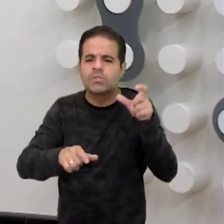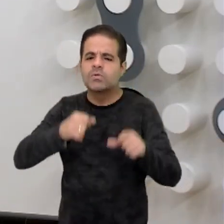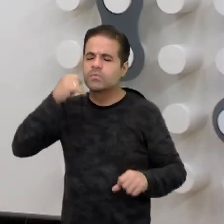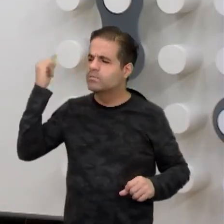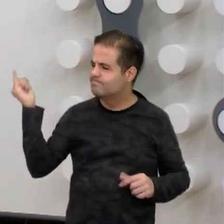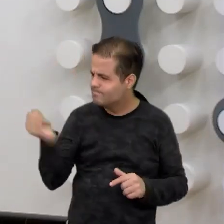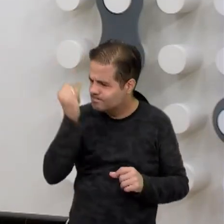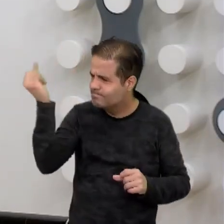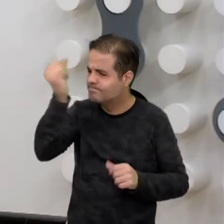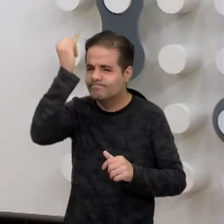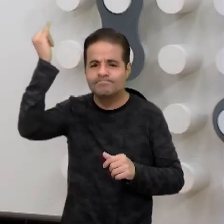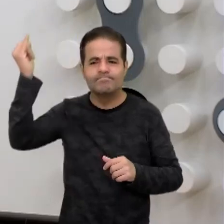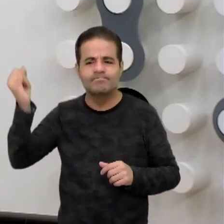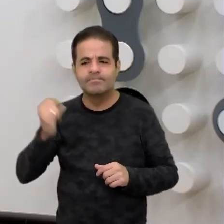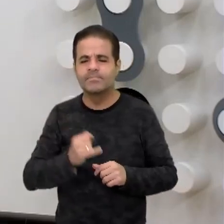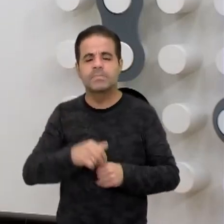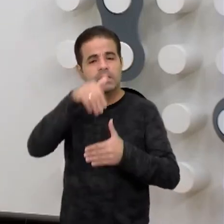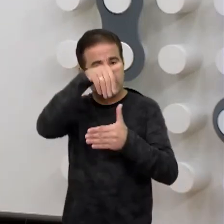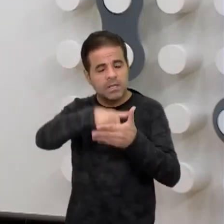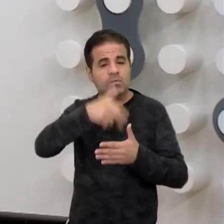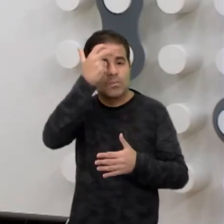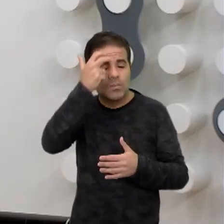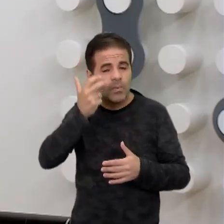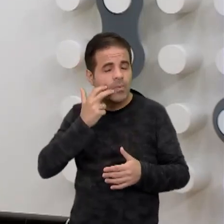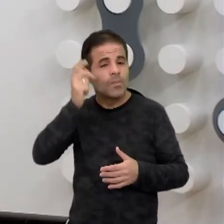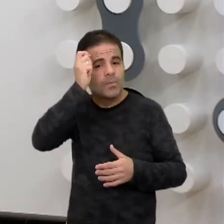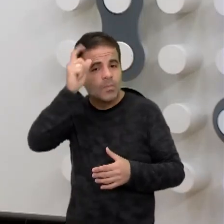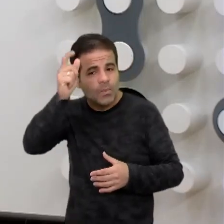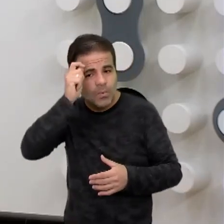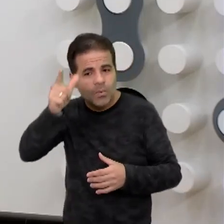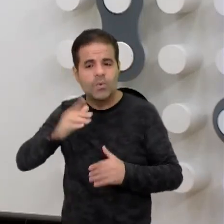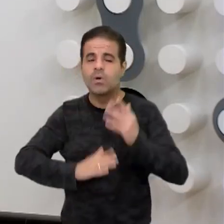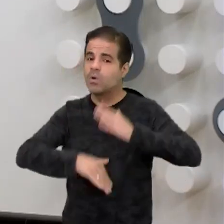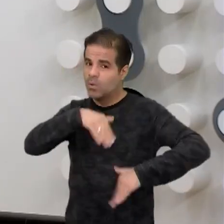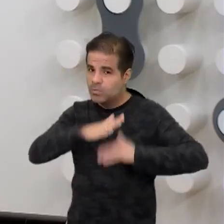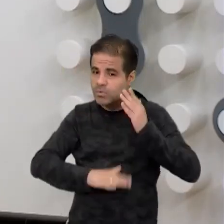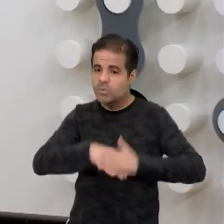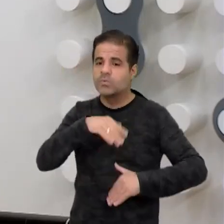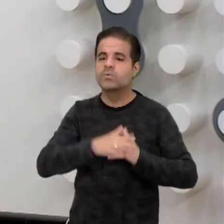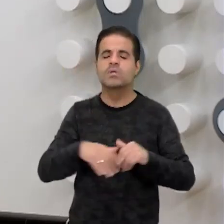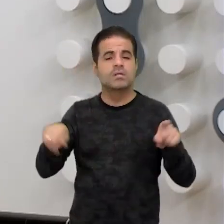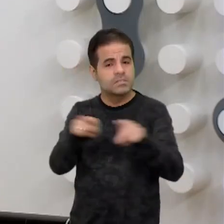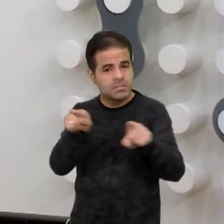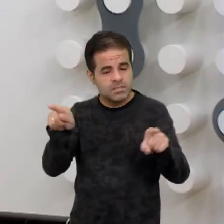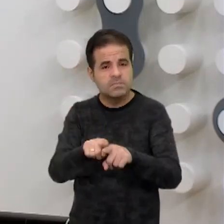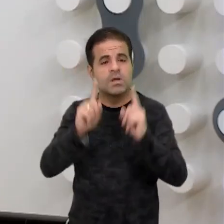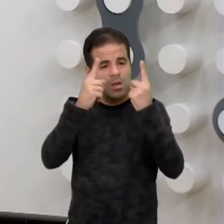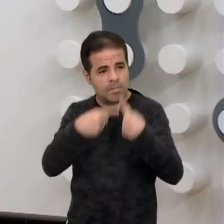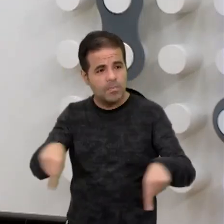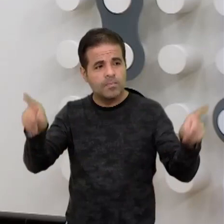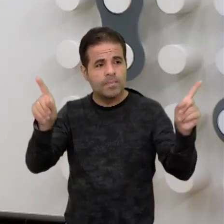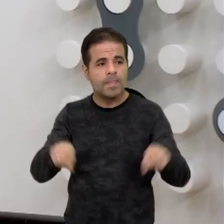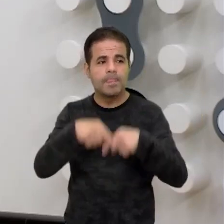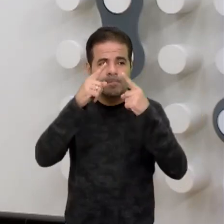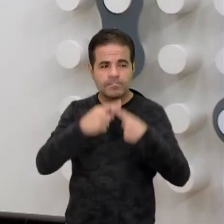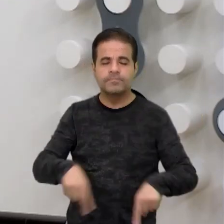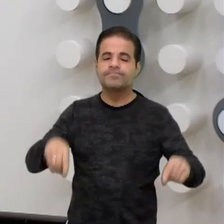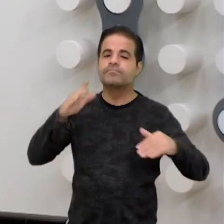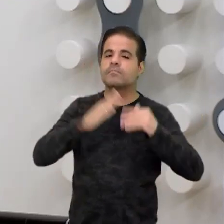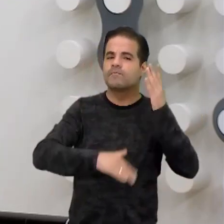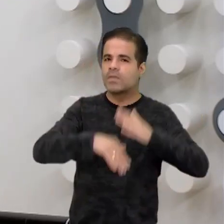dentro dessa cultura instrumental, mas também a música erudita ela tem